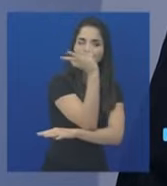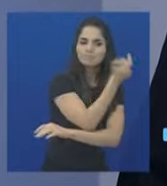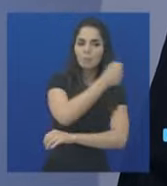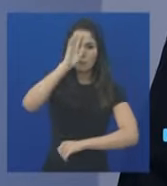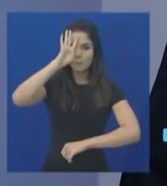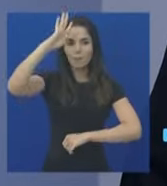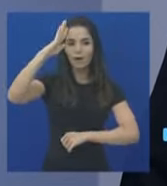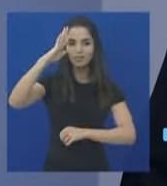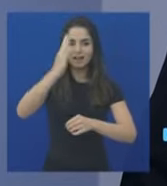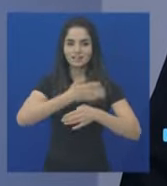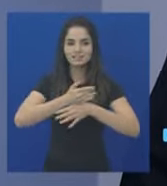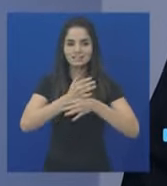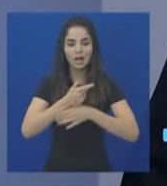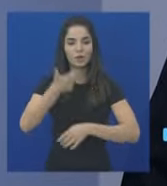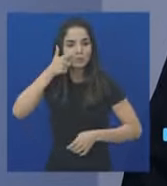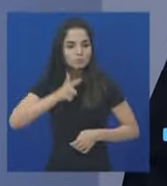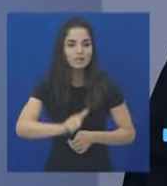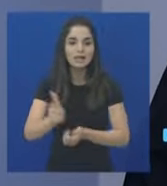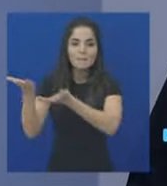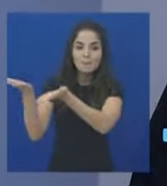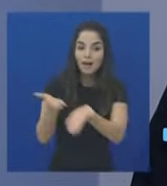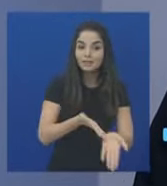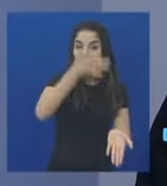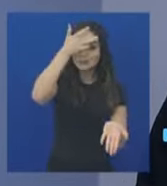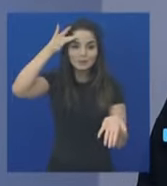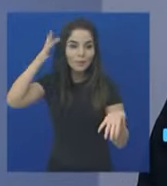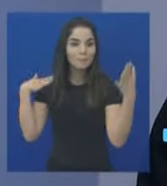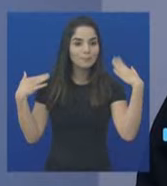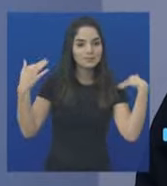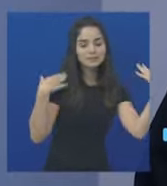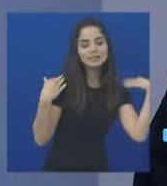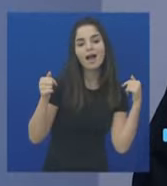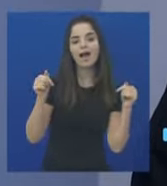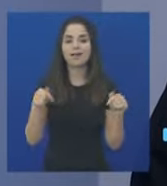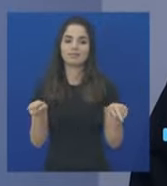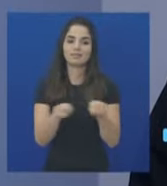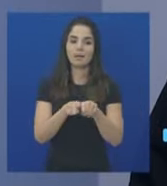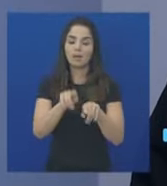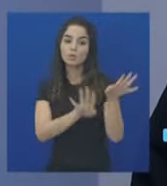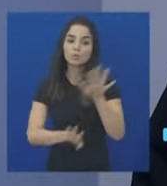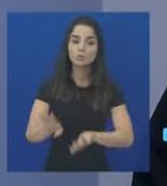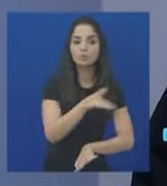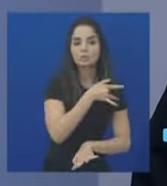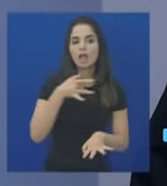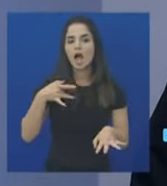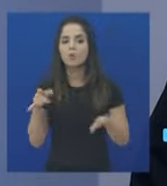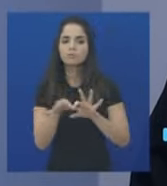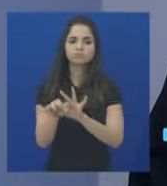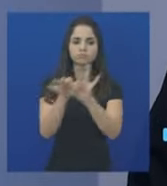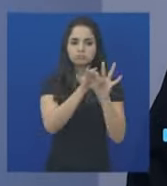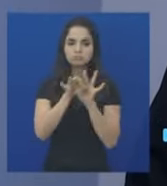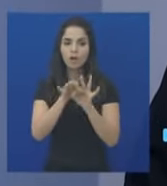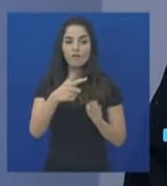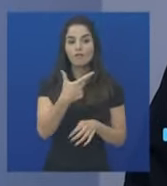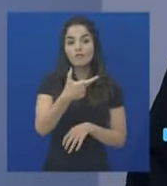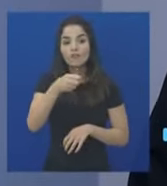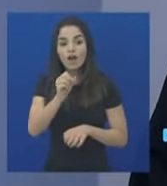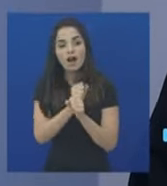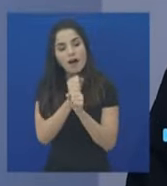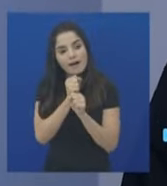viver do turismo. O meio ambiente também cuida da saúde da população. E nesses 20 anos de governo,